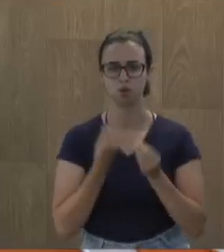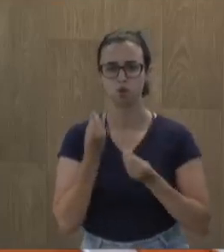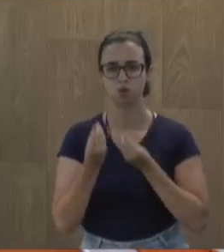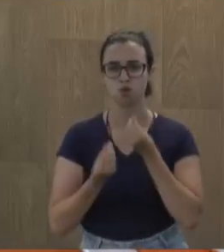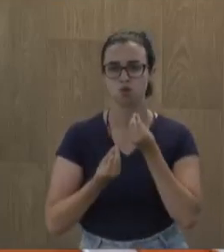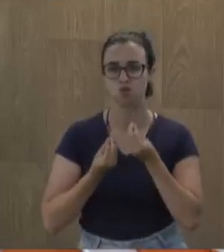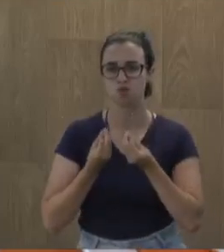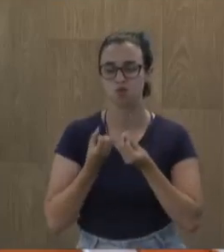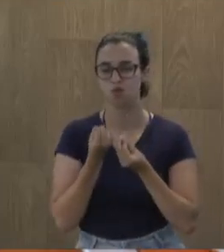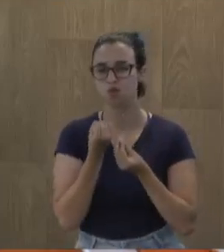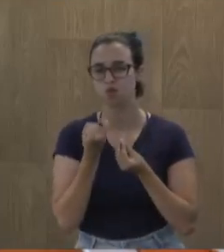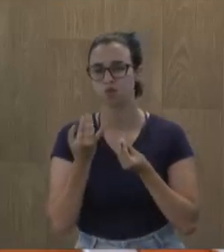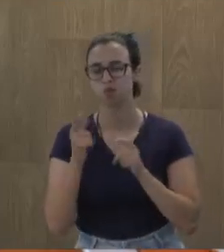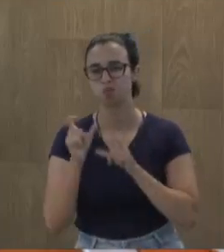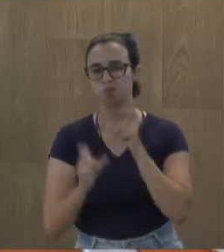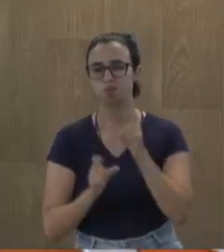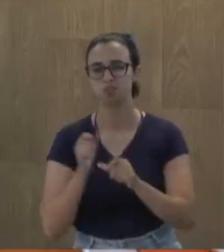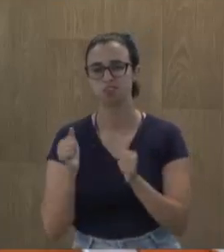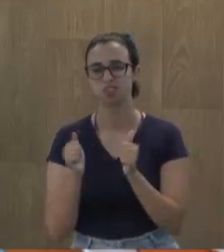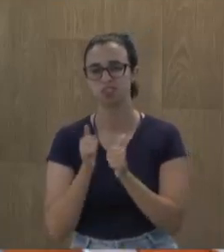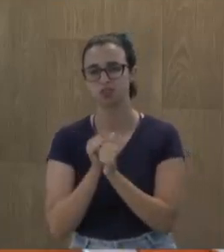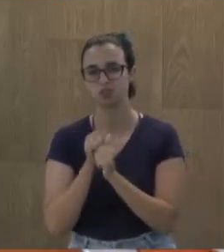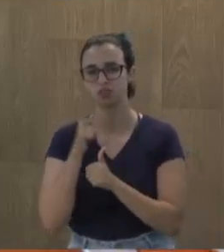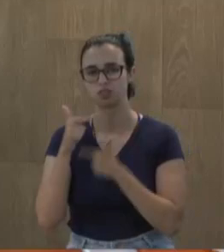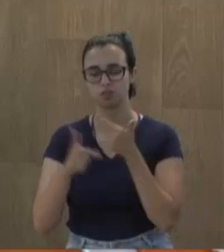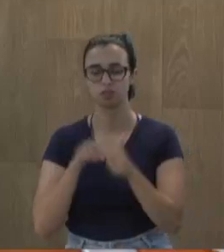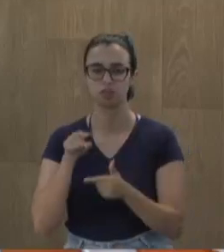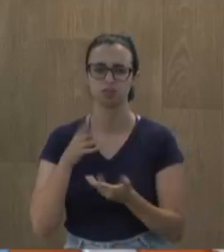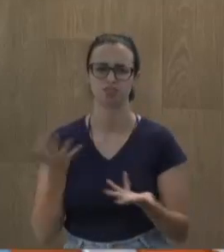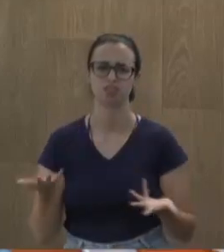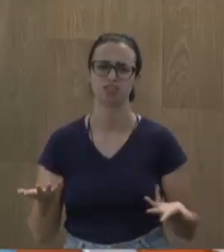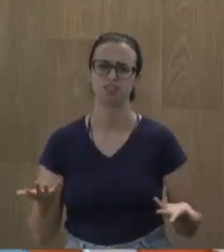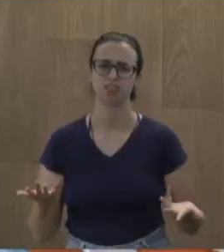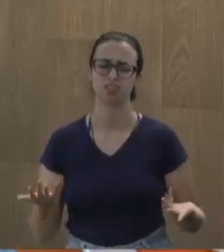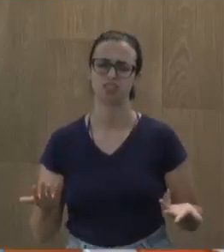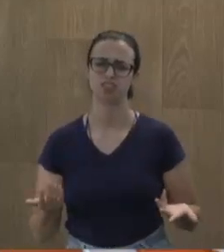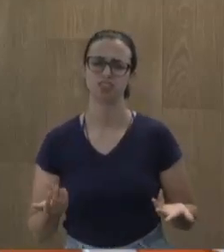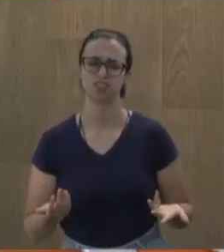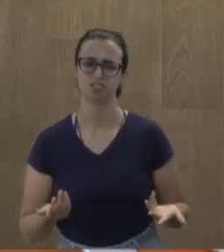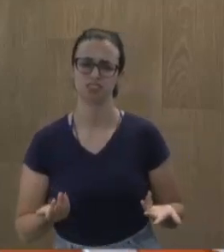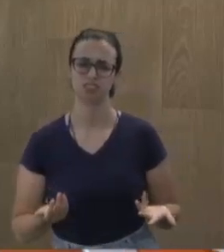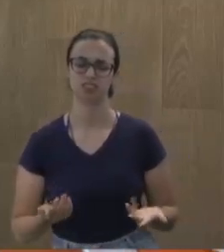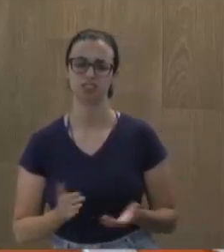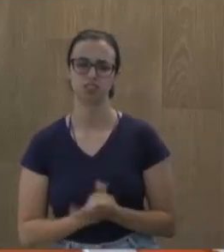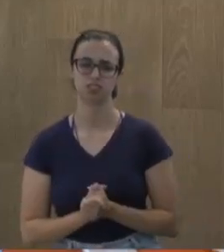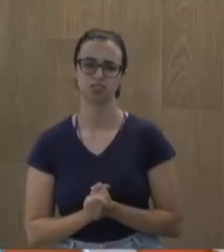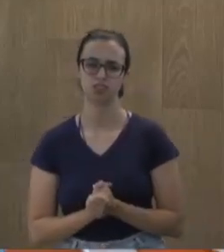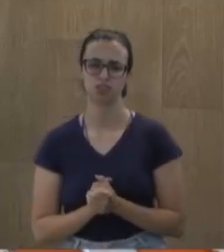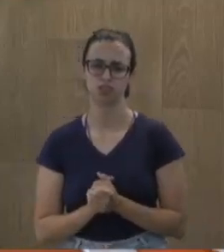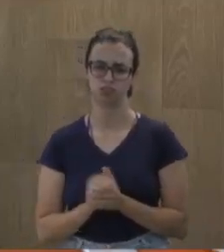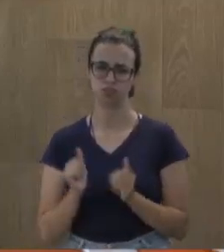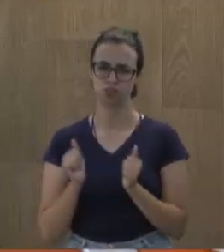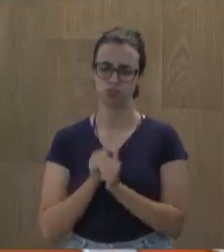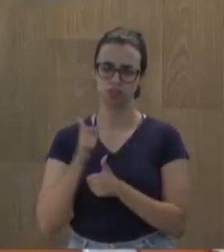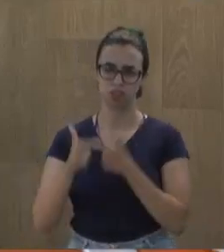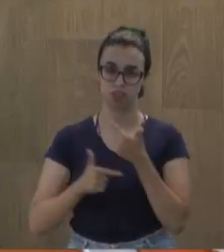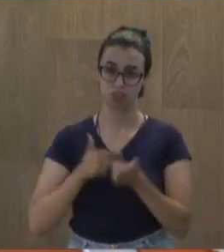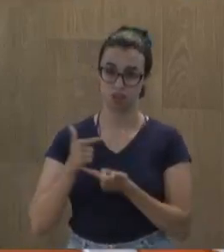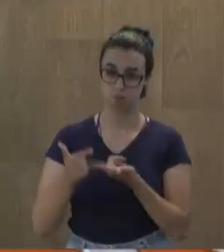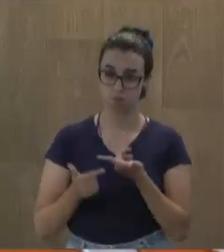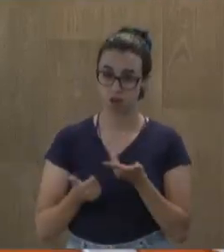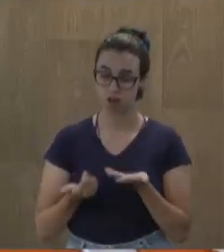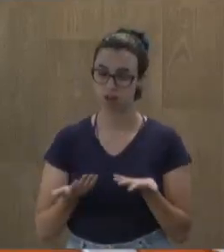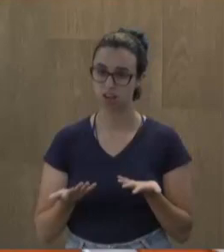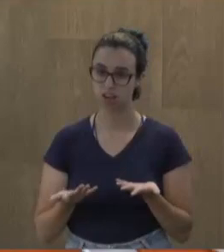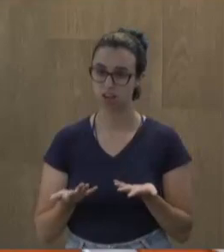mamando com o dinheiro da prefeitura quantos missionários estão mamando na teta da Prefeitura de algo